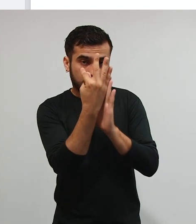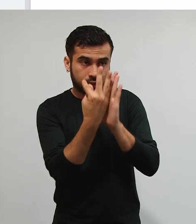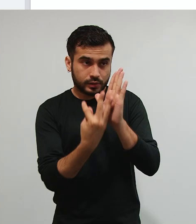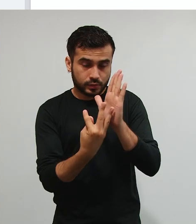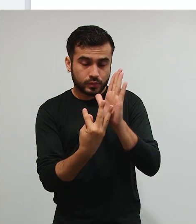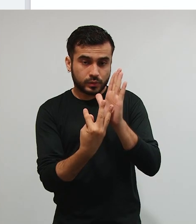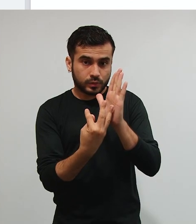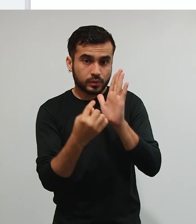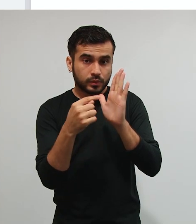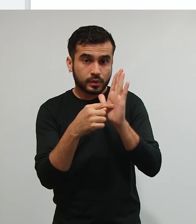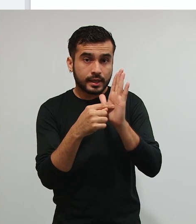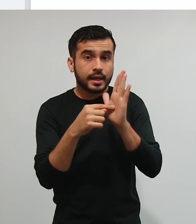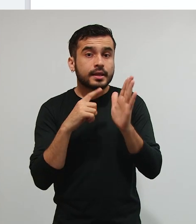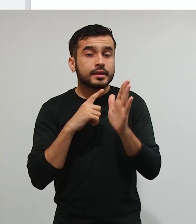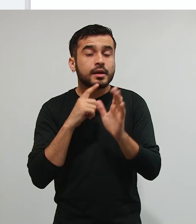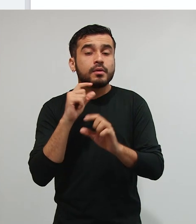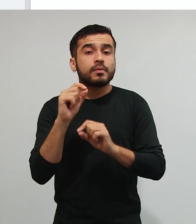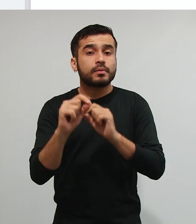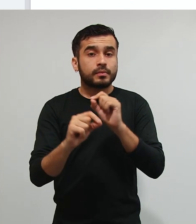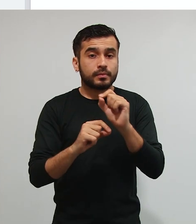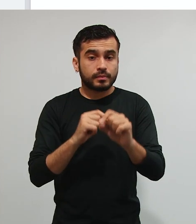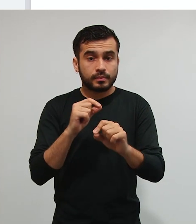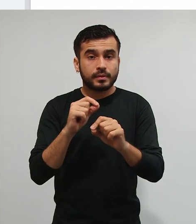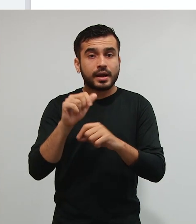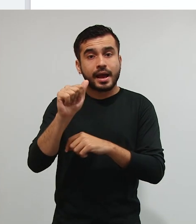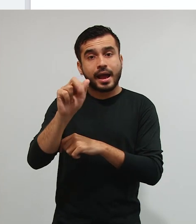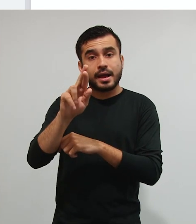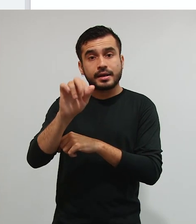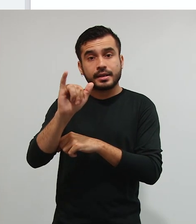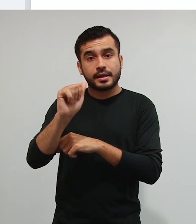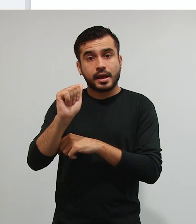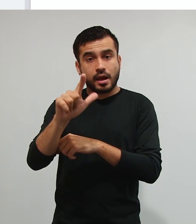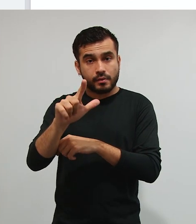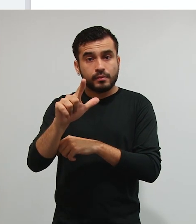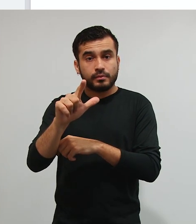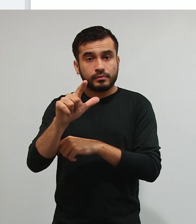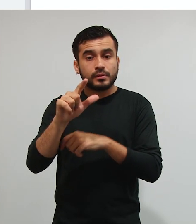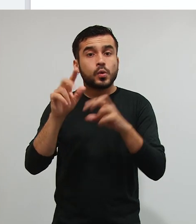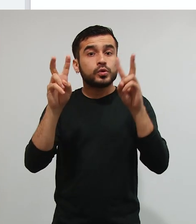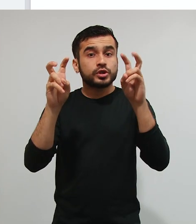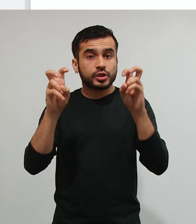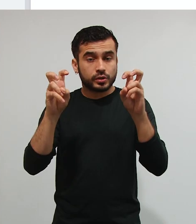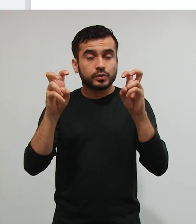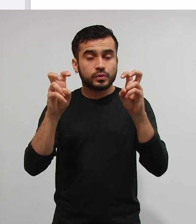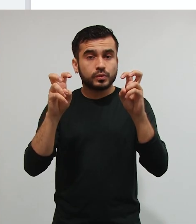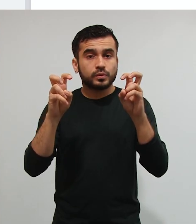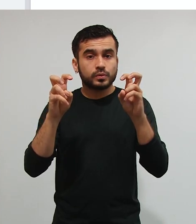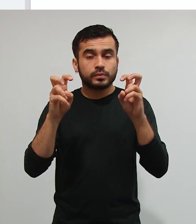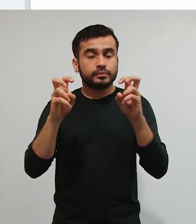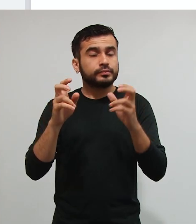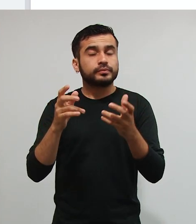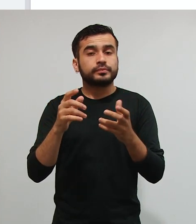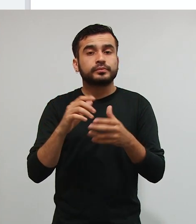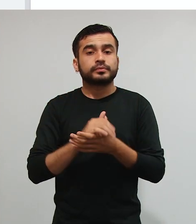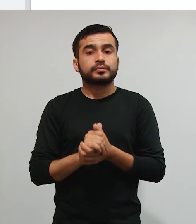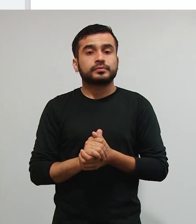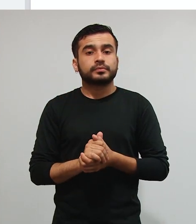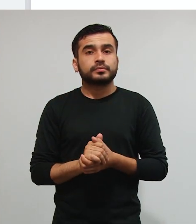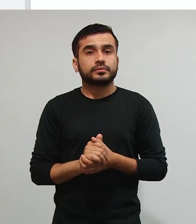o texto segue preferencialmente Arial, aqui como é título, título